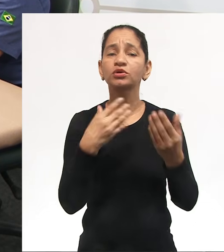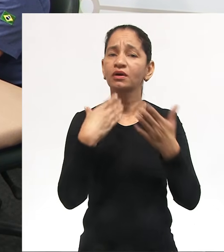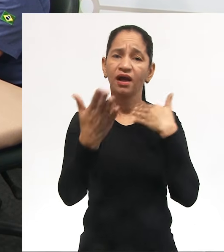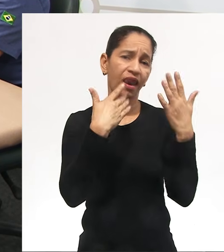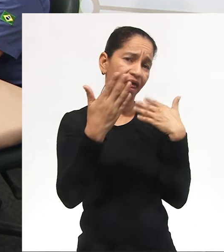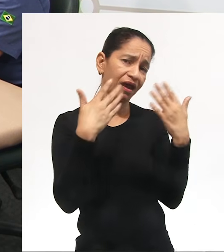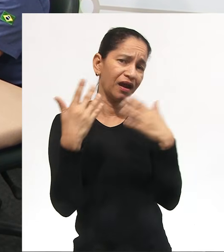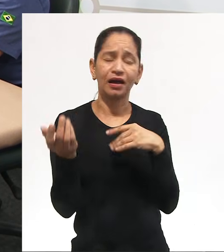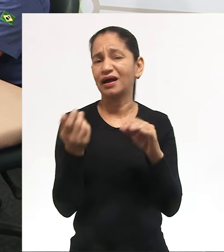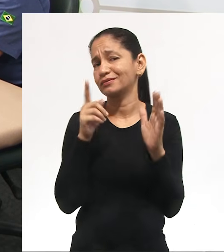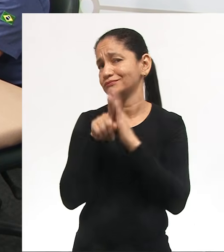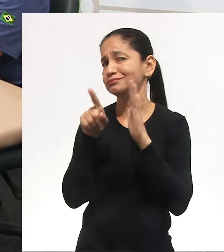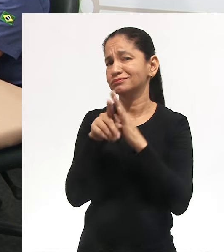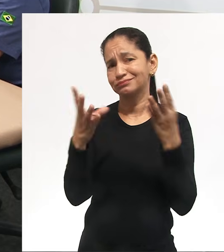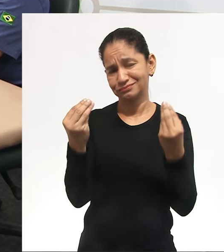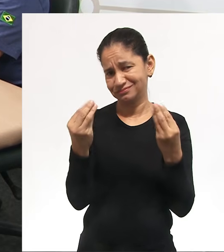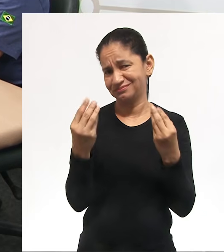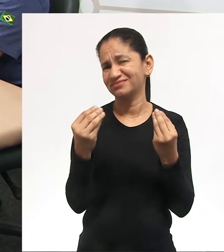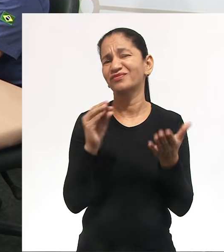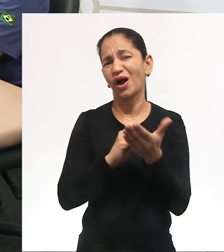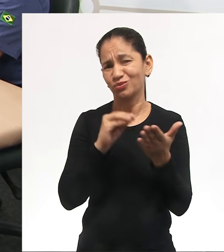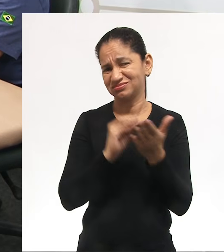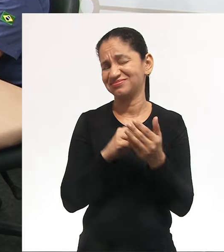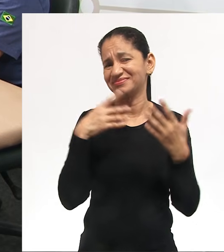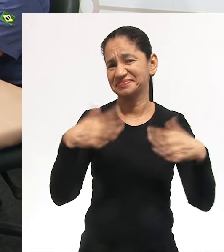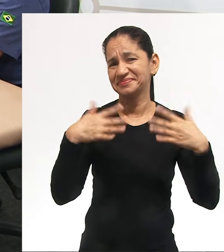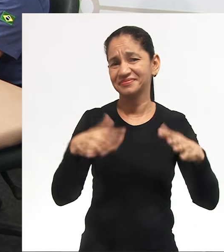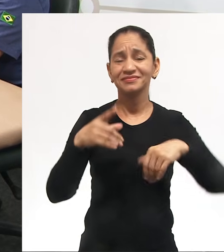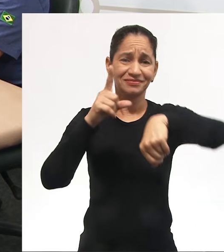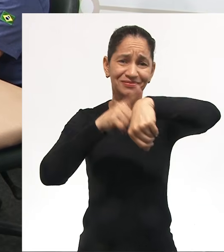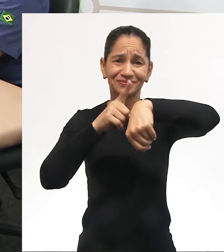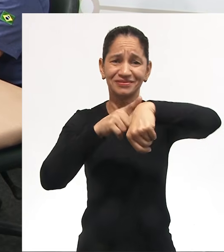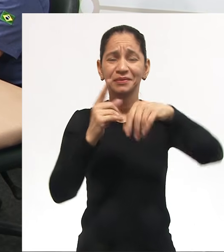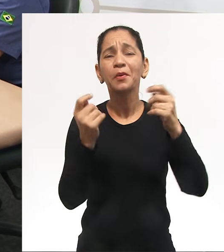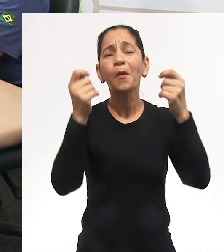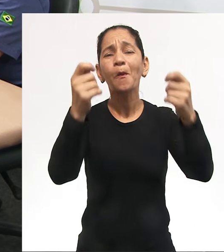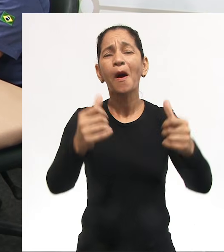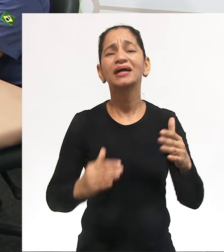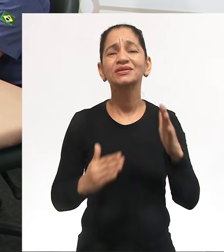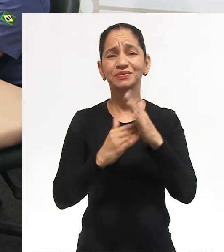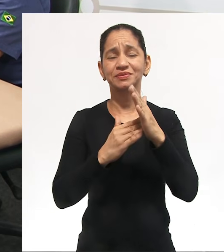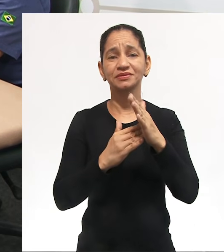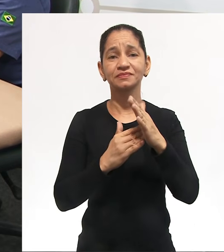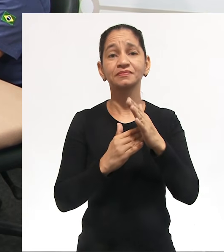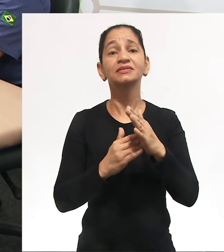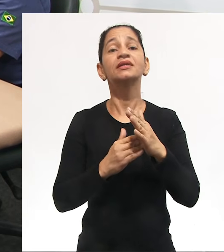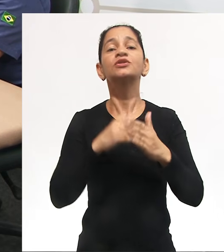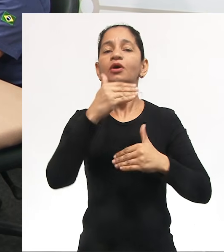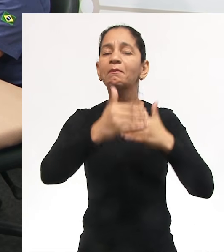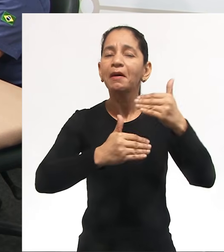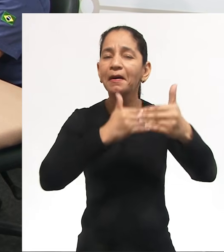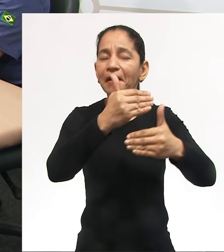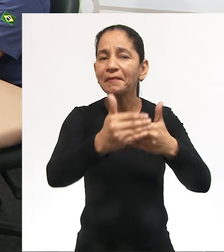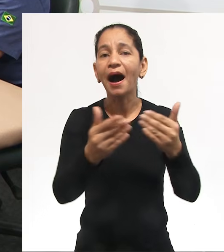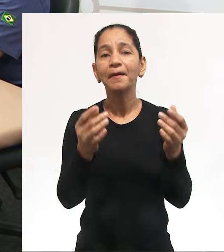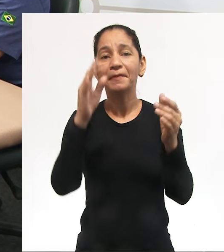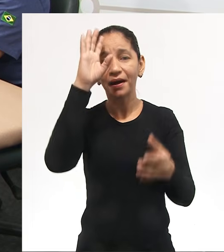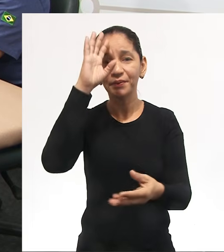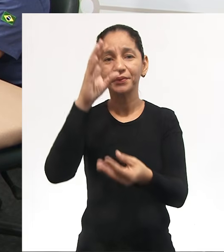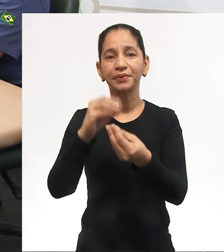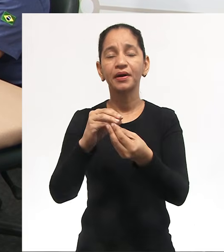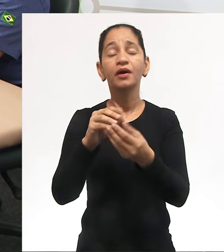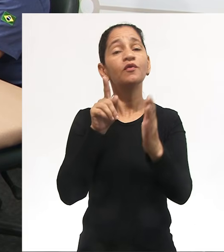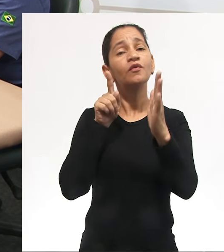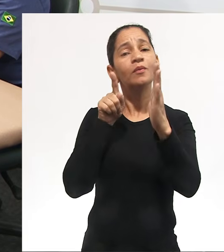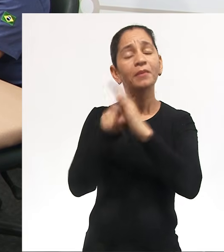gente ficava conversando aqui. Aqui eu tinha um monte de perguntas ainda para fazer. Bastante, mas o nosso tempo já está encerrando. E aí, para a gente já